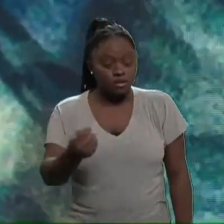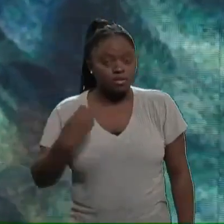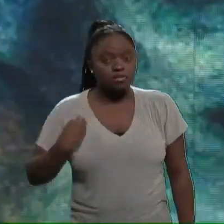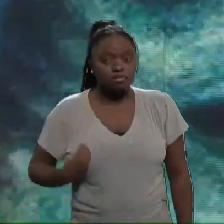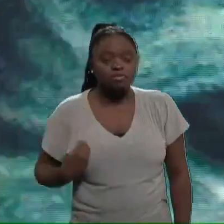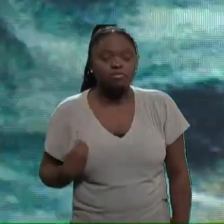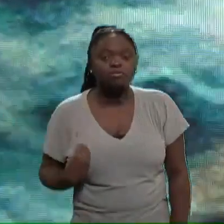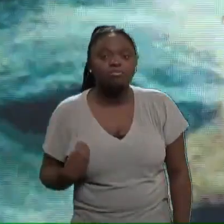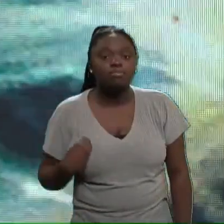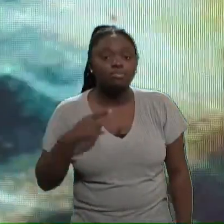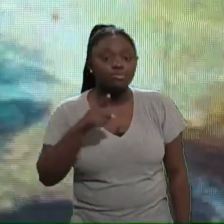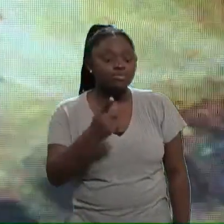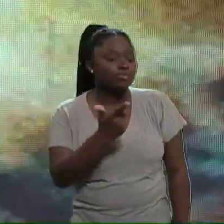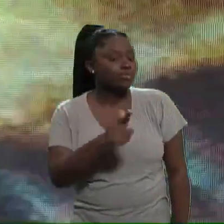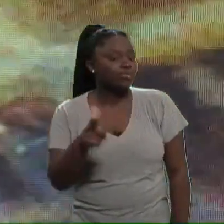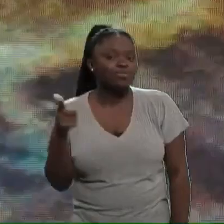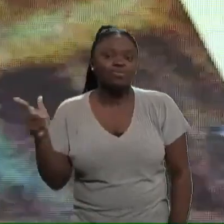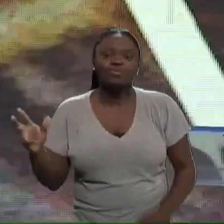referência nenhuma.